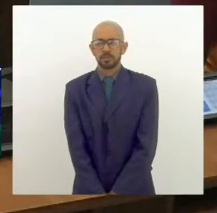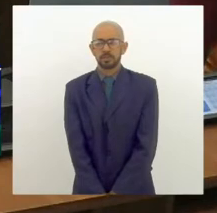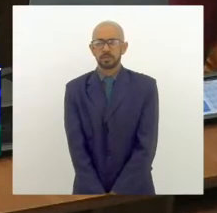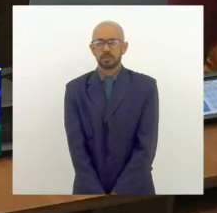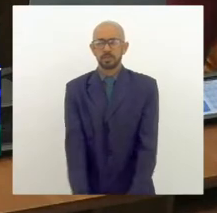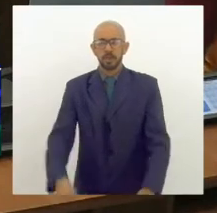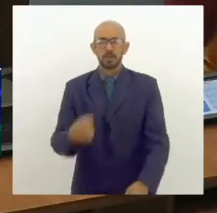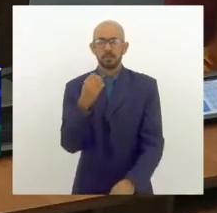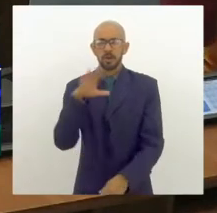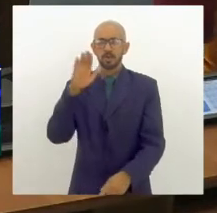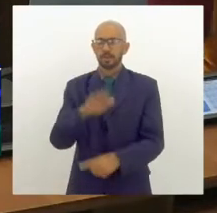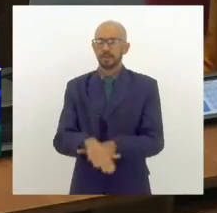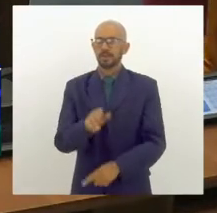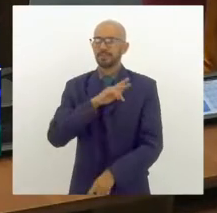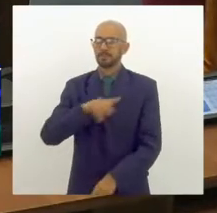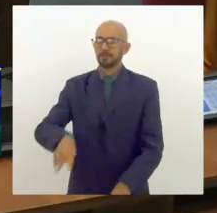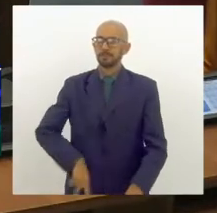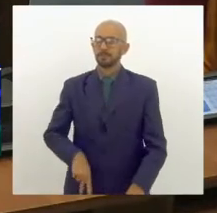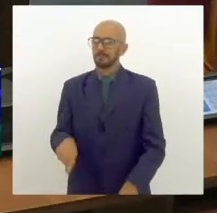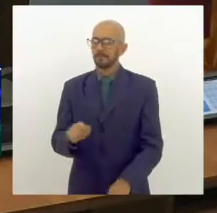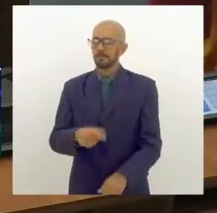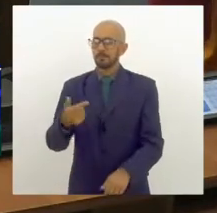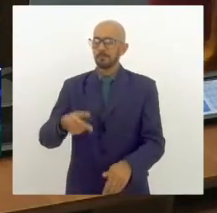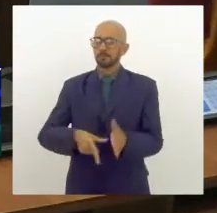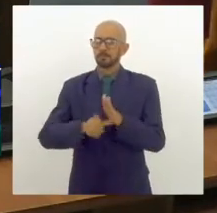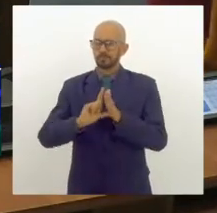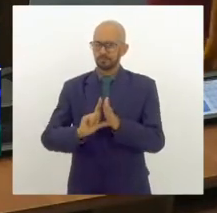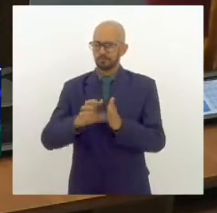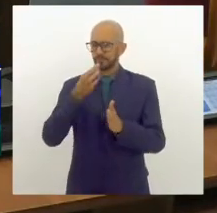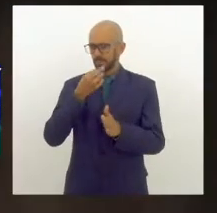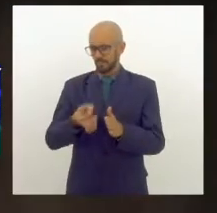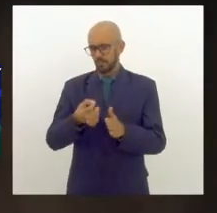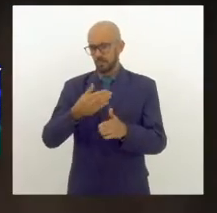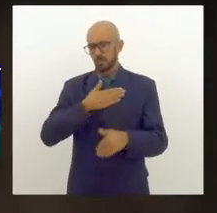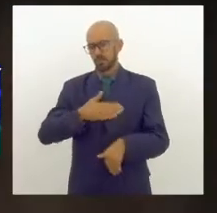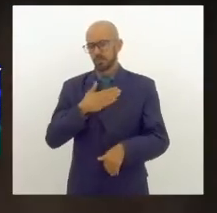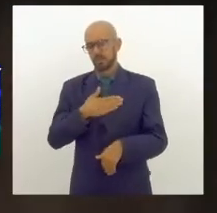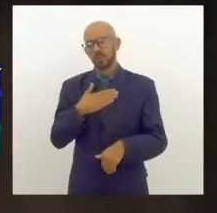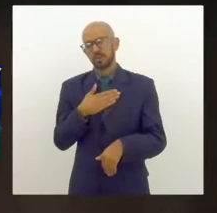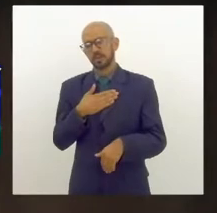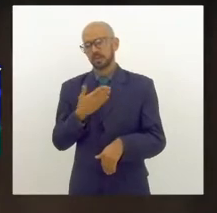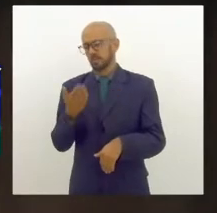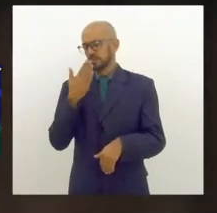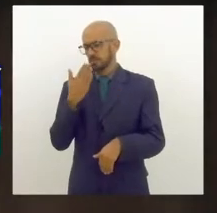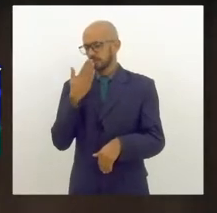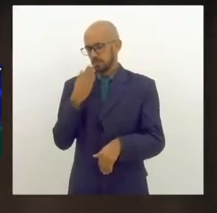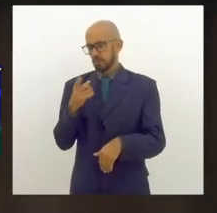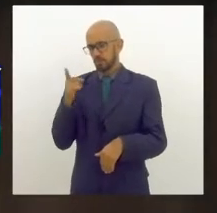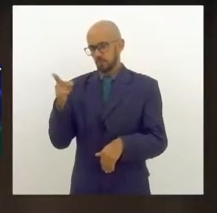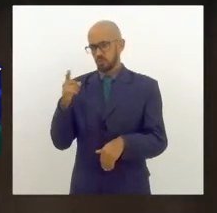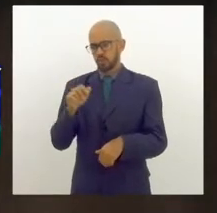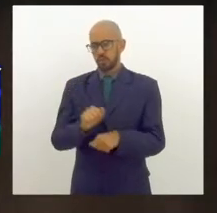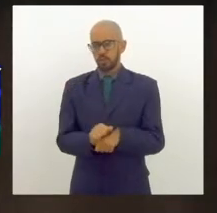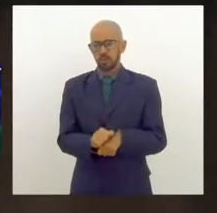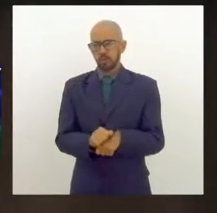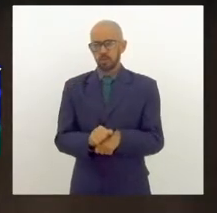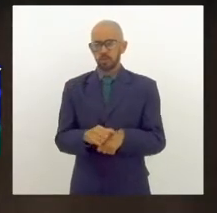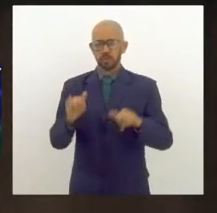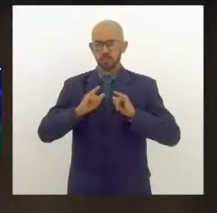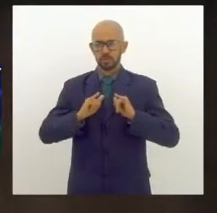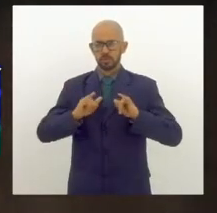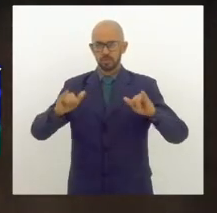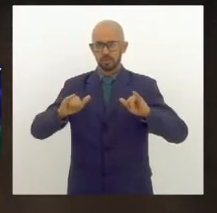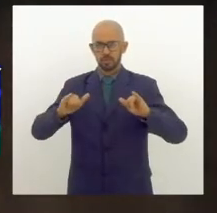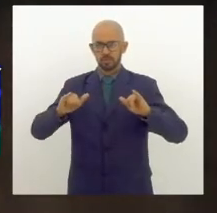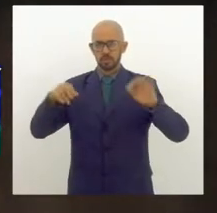Boa tarde, presidente. Antes de dar o parecer, gostaria de reforçar o pedido da Vossa Excelência. Nosso pré-lançamento de campanha,